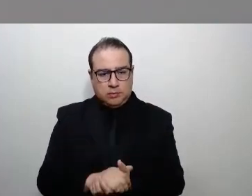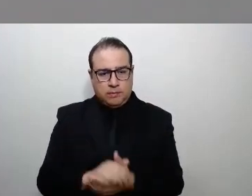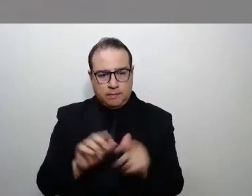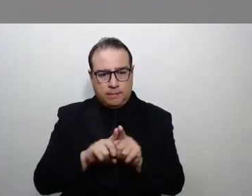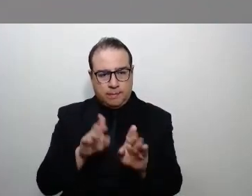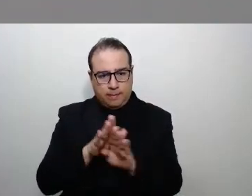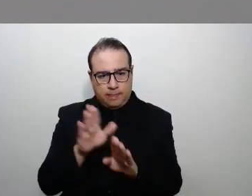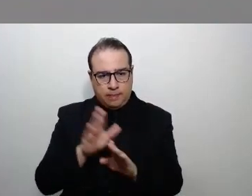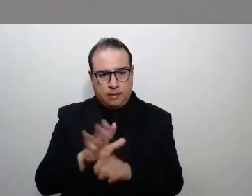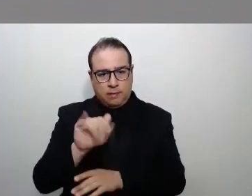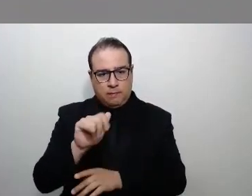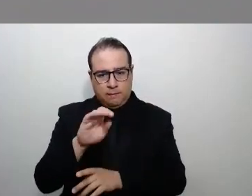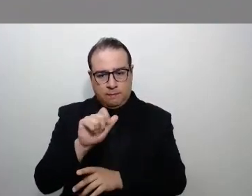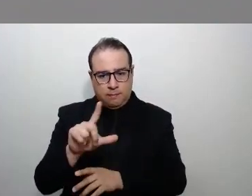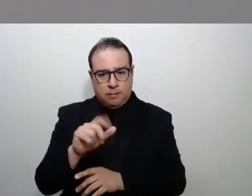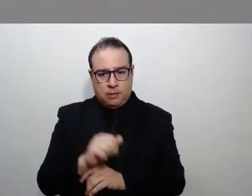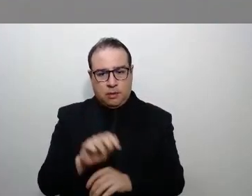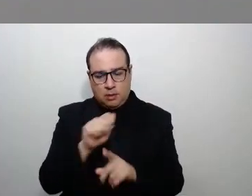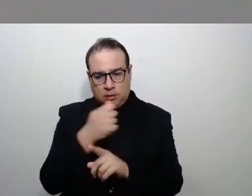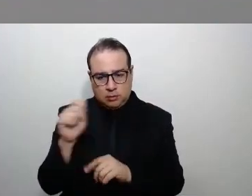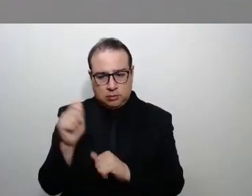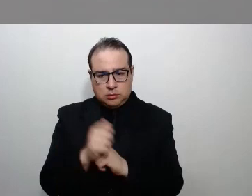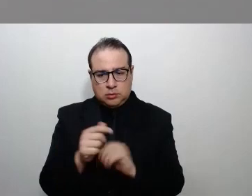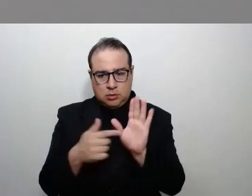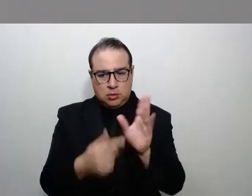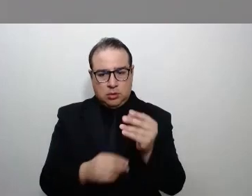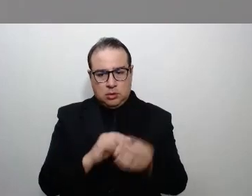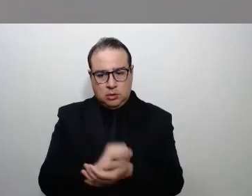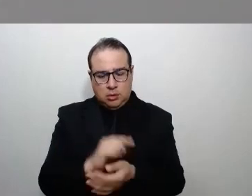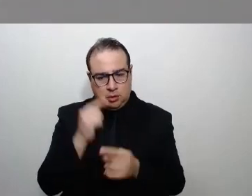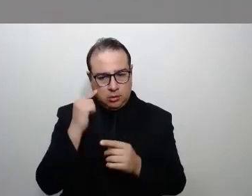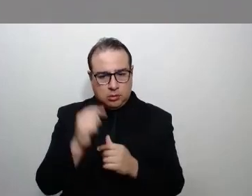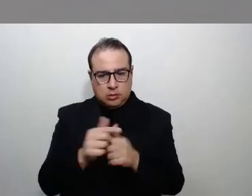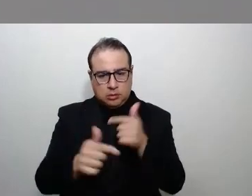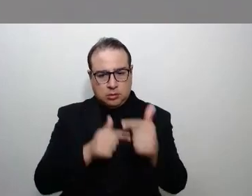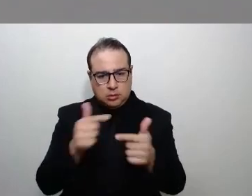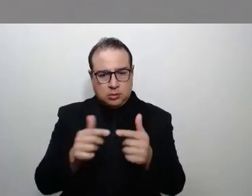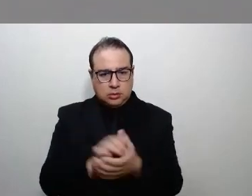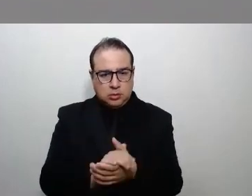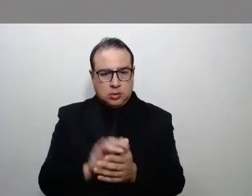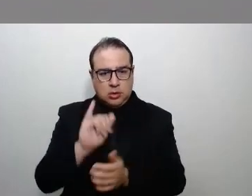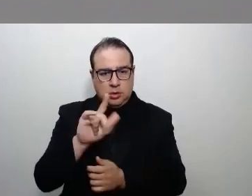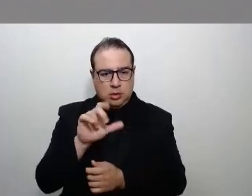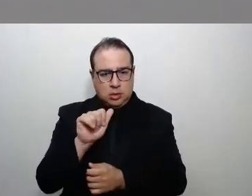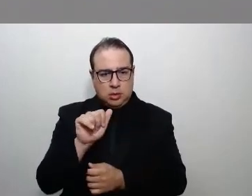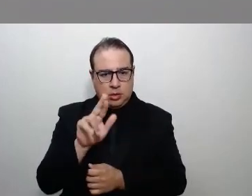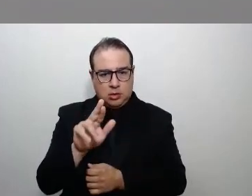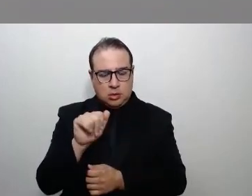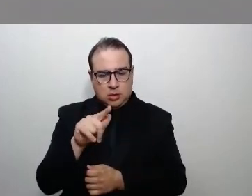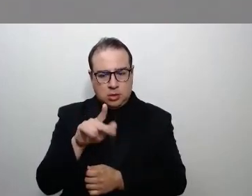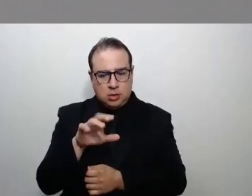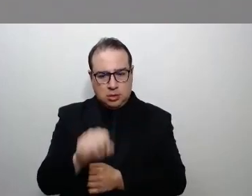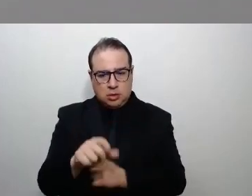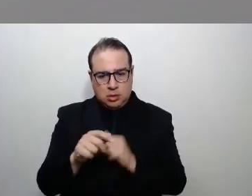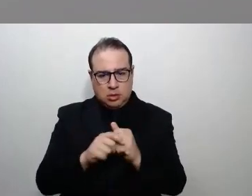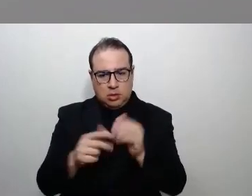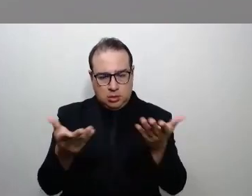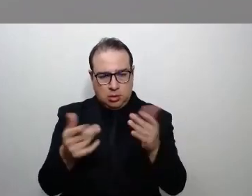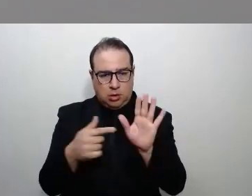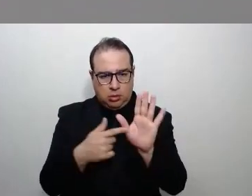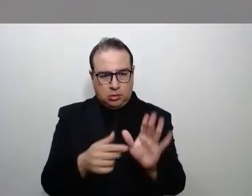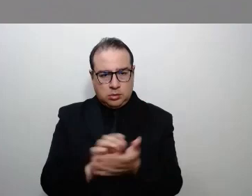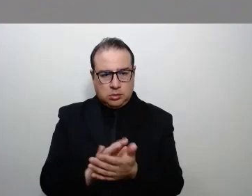fiscal da Associação Nacional dos magistrados da Justiça do Trabalho Igor Sanches e representando desse ato